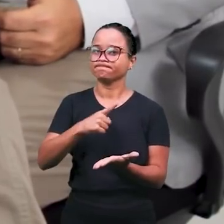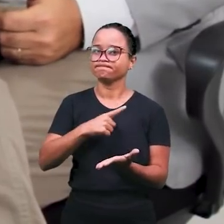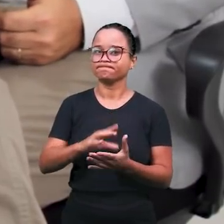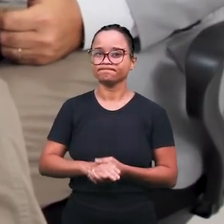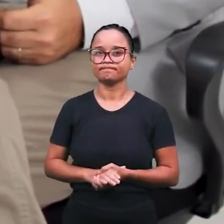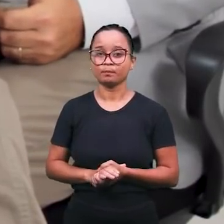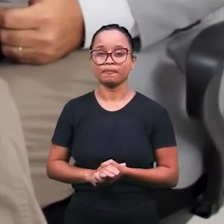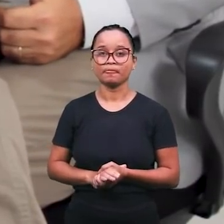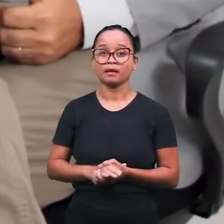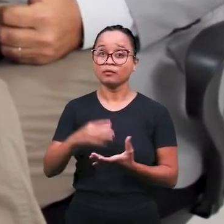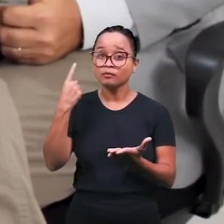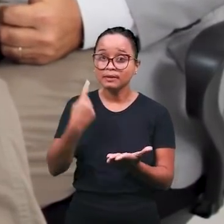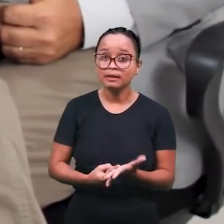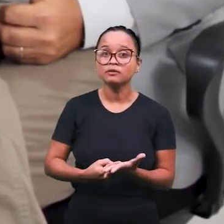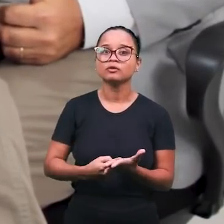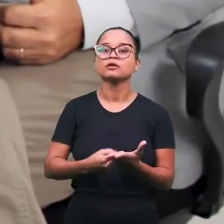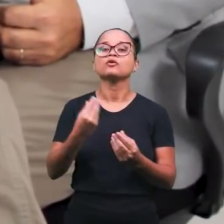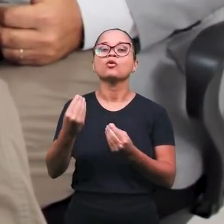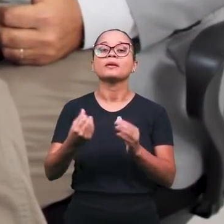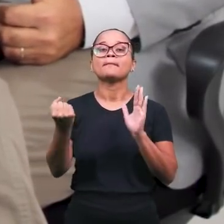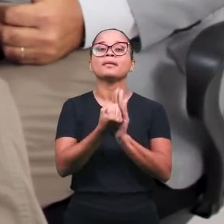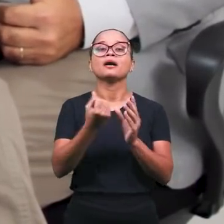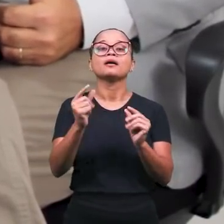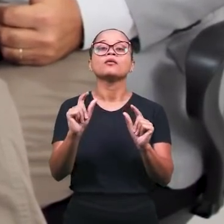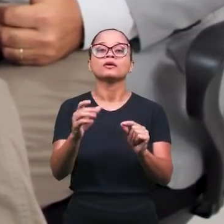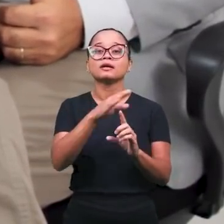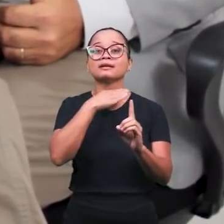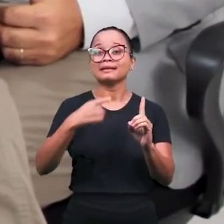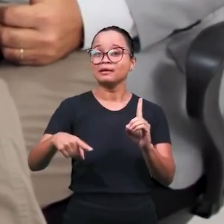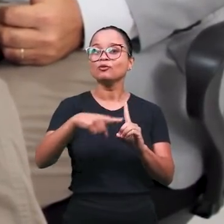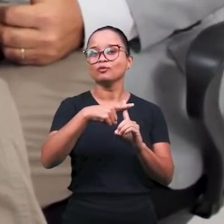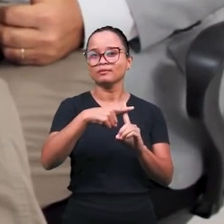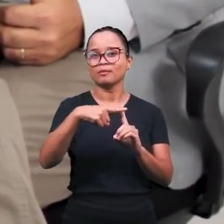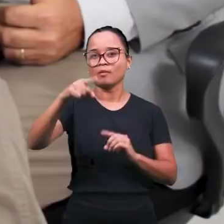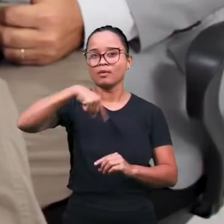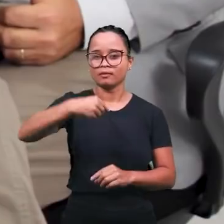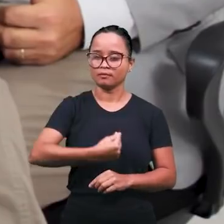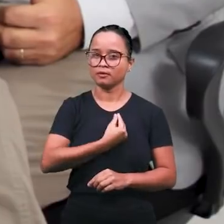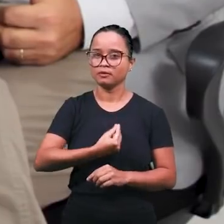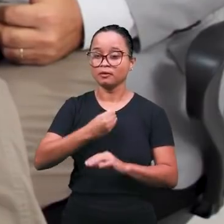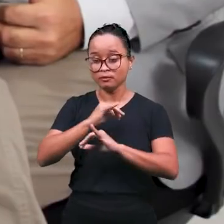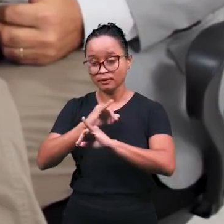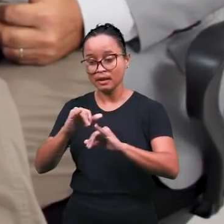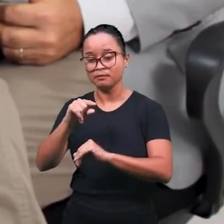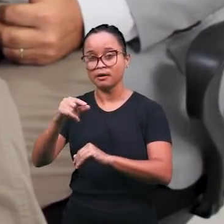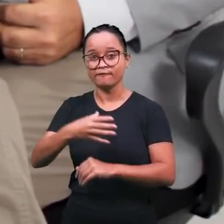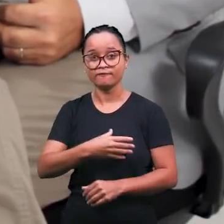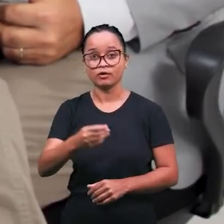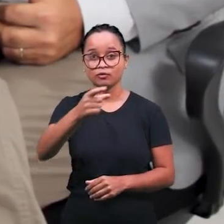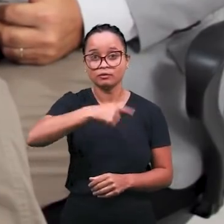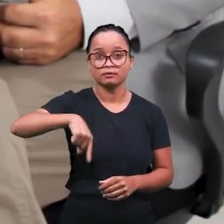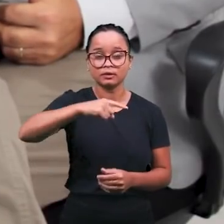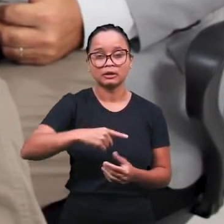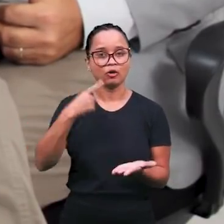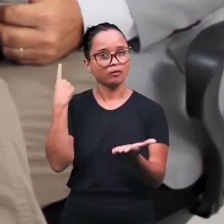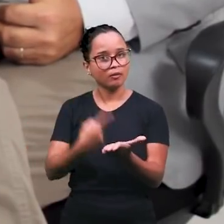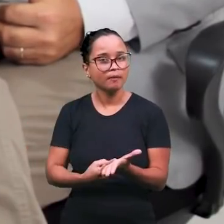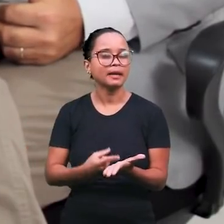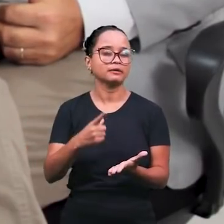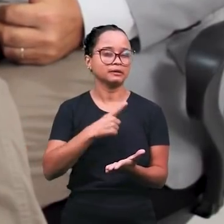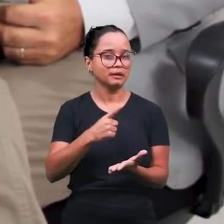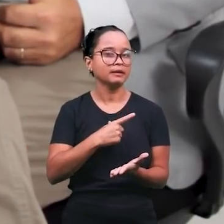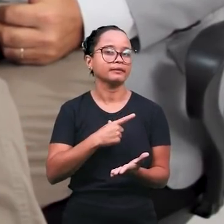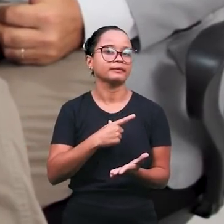Senhor, um acordo que foi selado na cruz por nós. Então é importante a gente passar essa mensagem para os nossos filhos. Nós temos